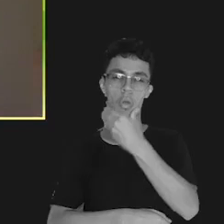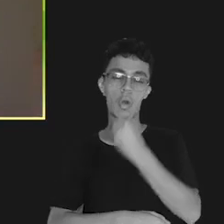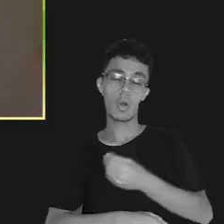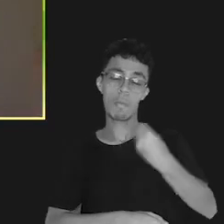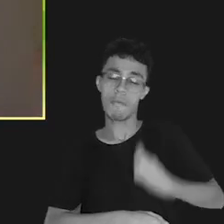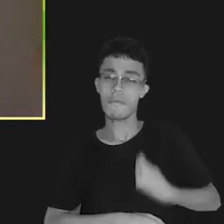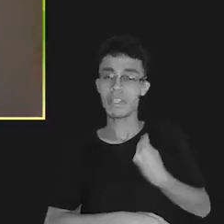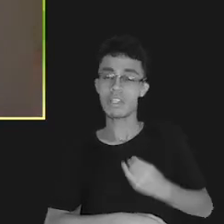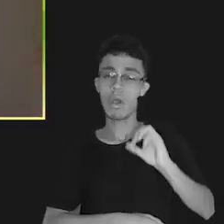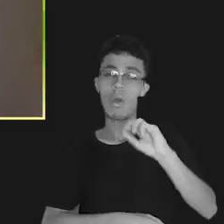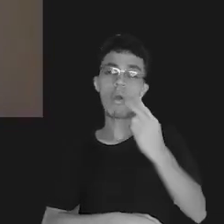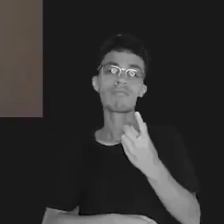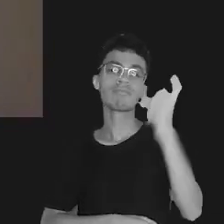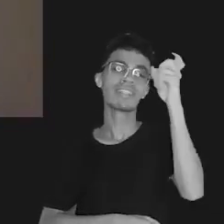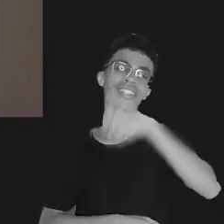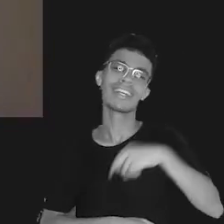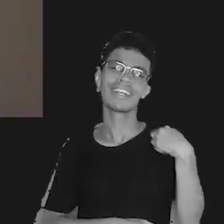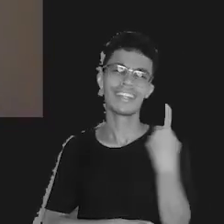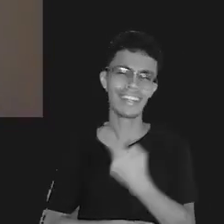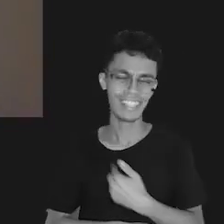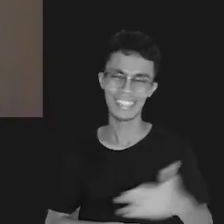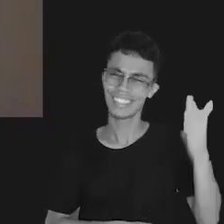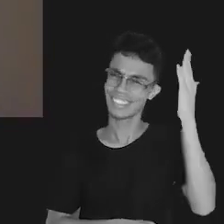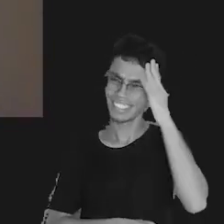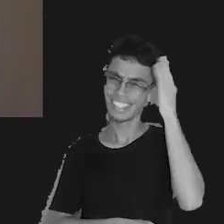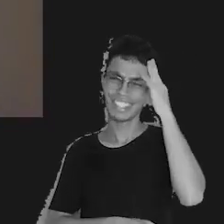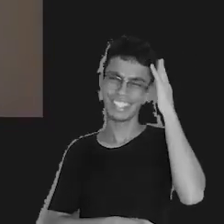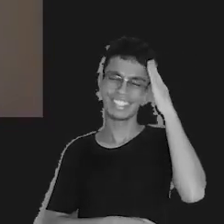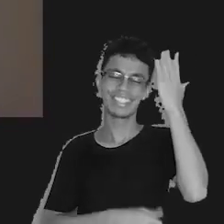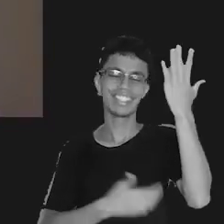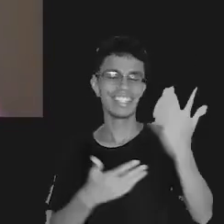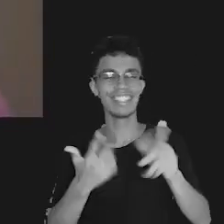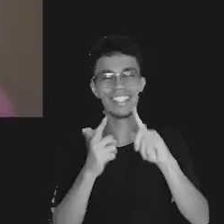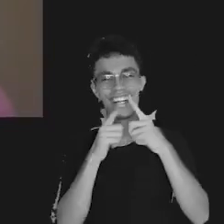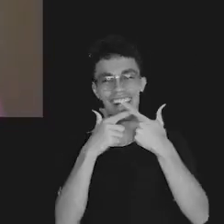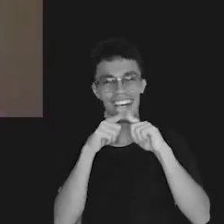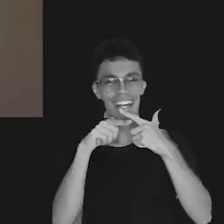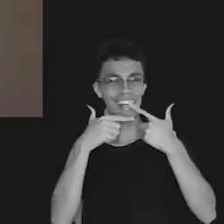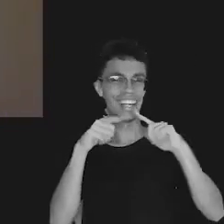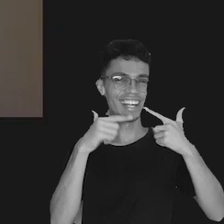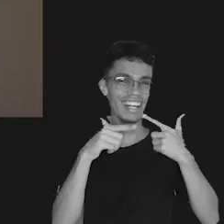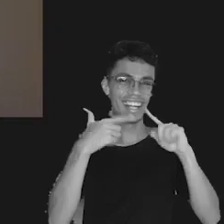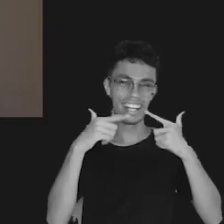não. E a gente não sabe, não?